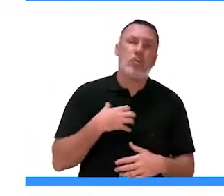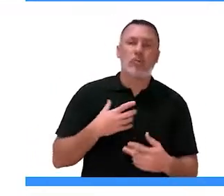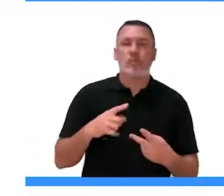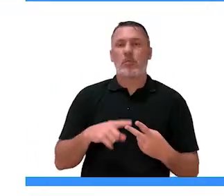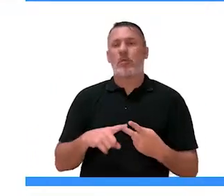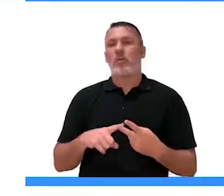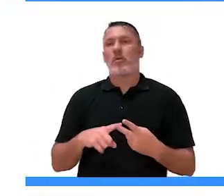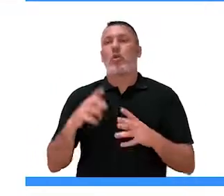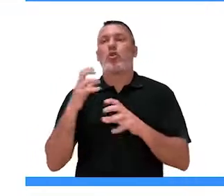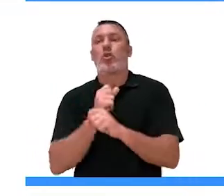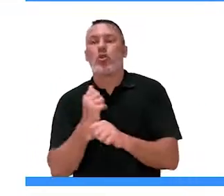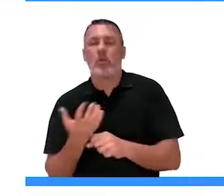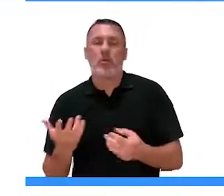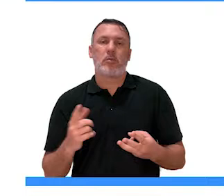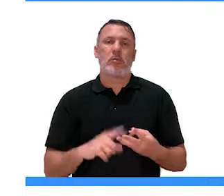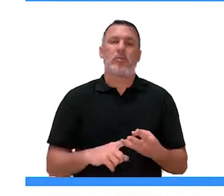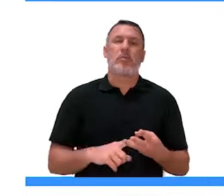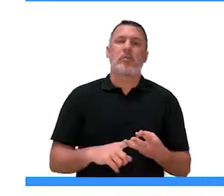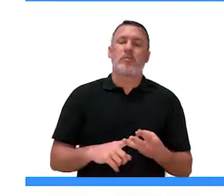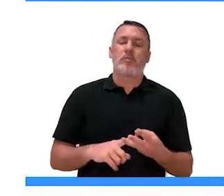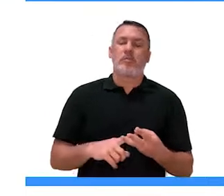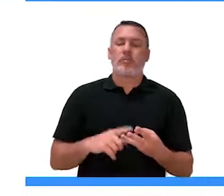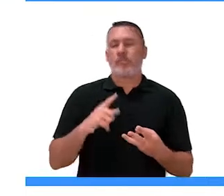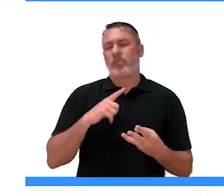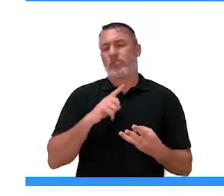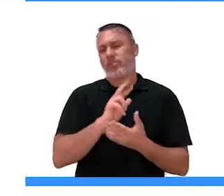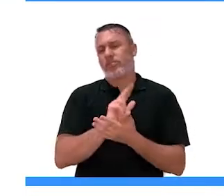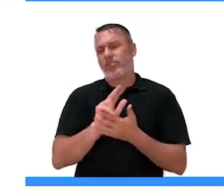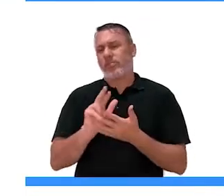a prova, quanto vale a prova,